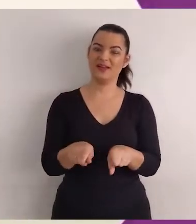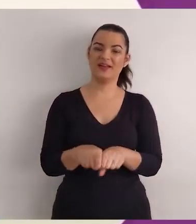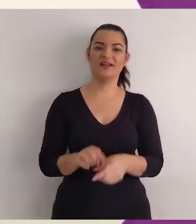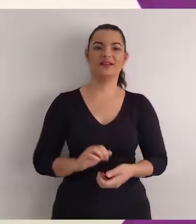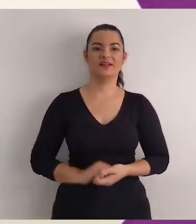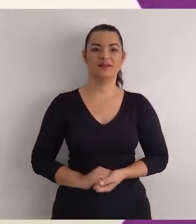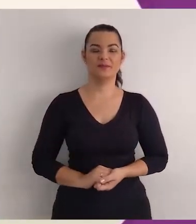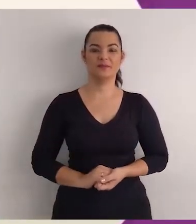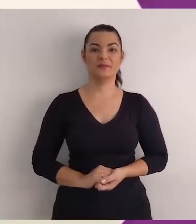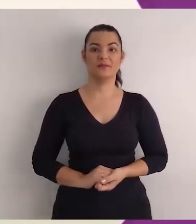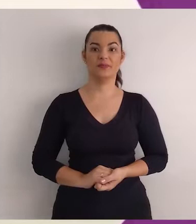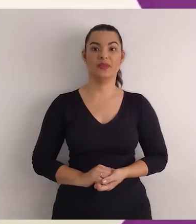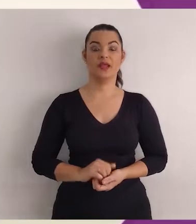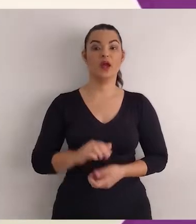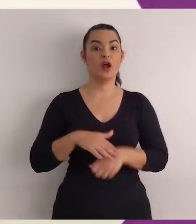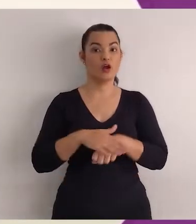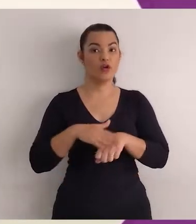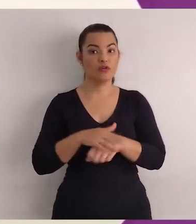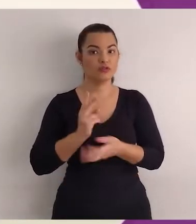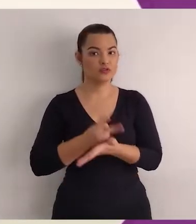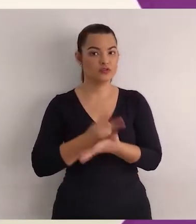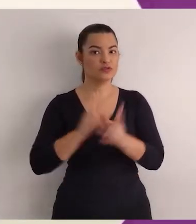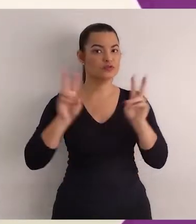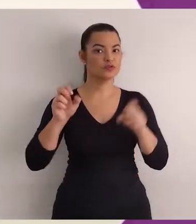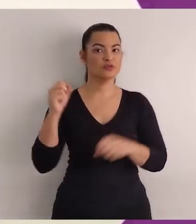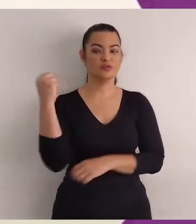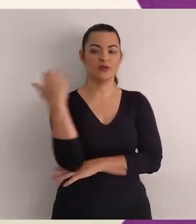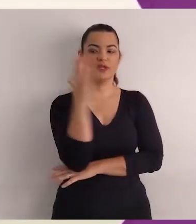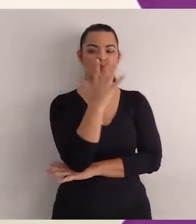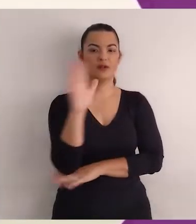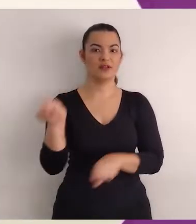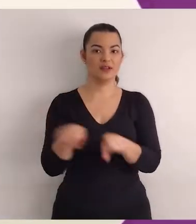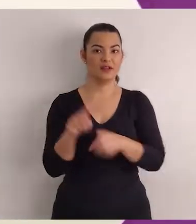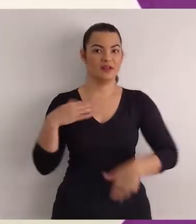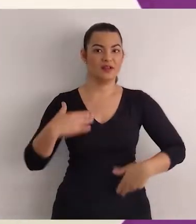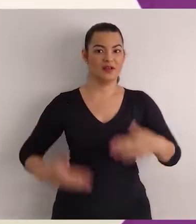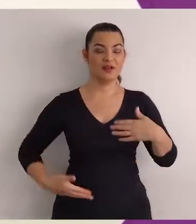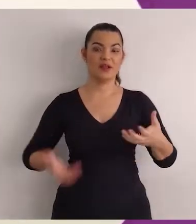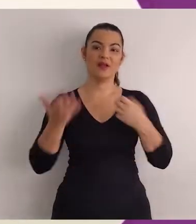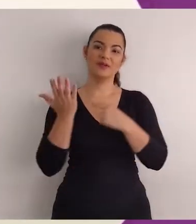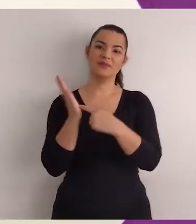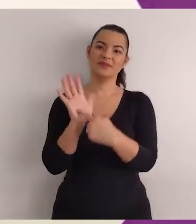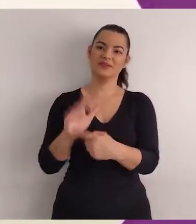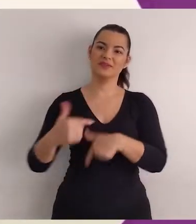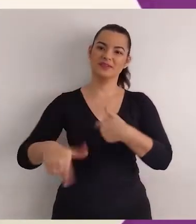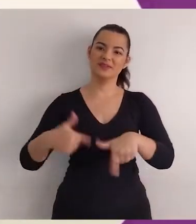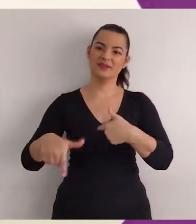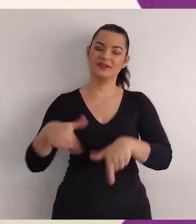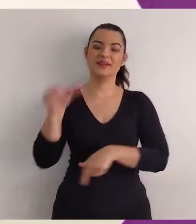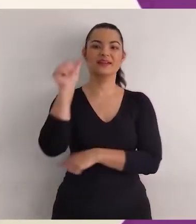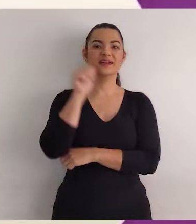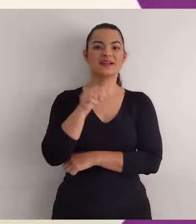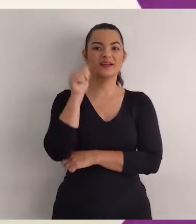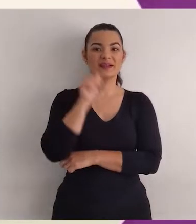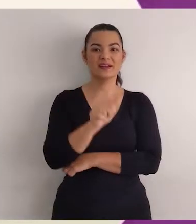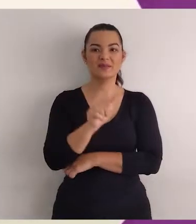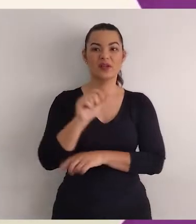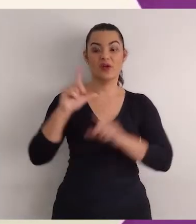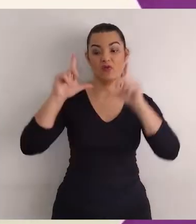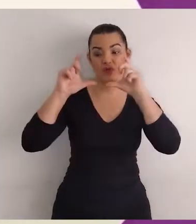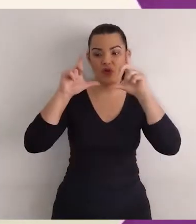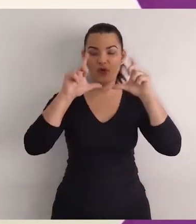a natureza e o corpo, eu quero mostrar o lindo trabalho de uma fotógrafa chamada